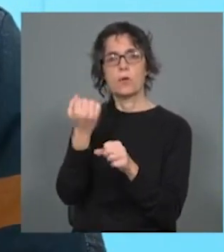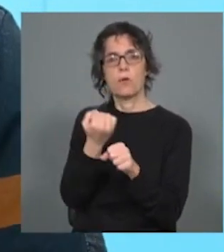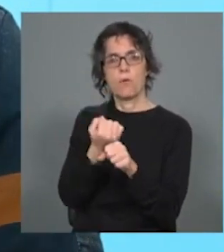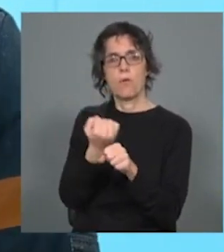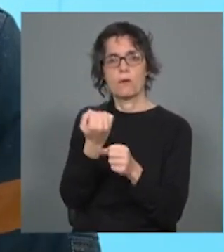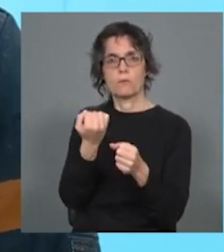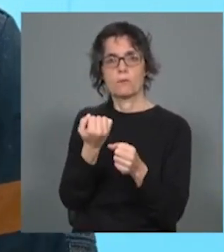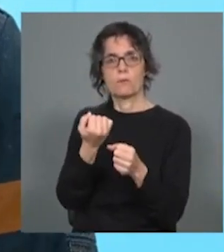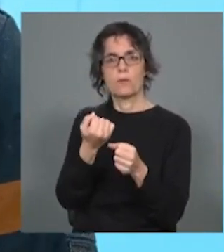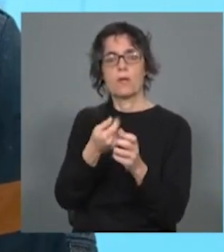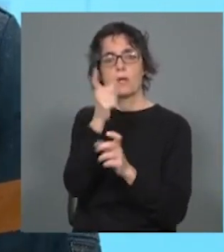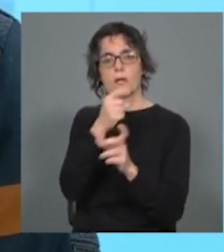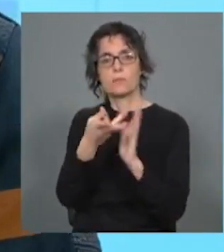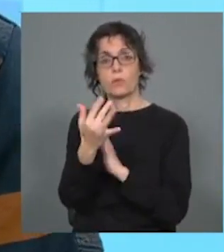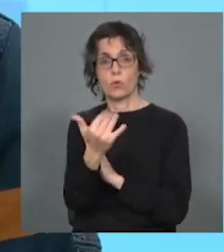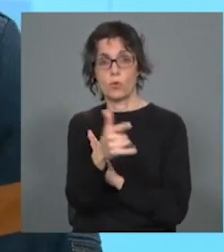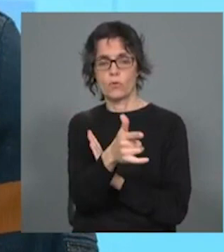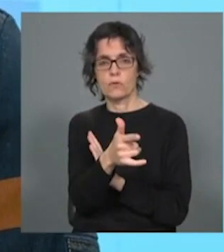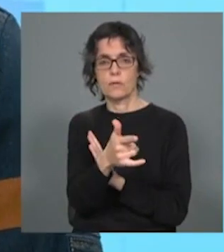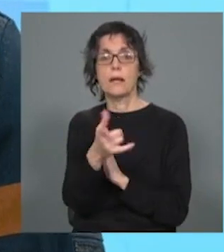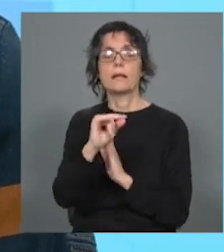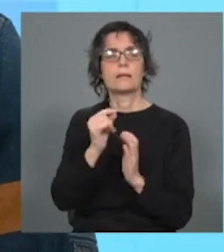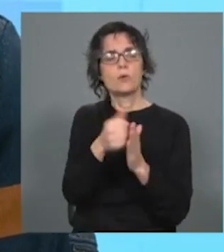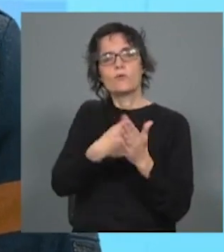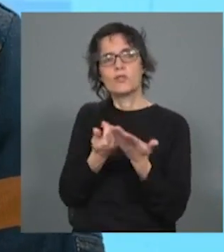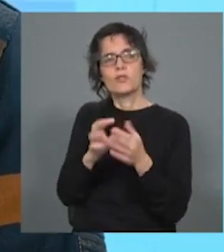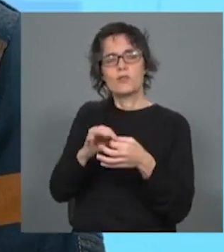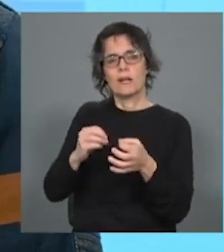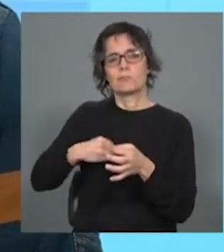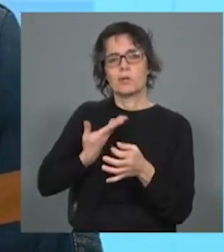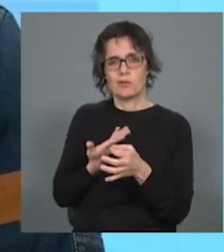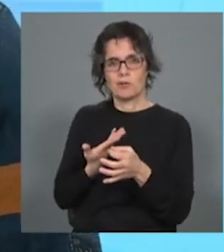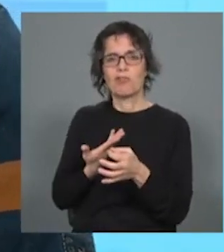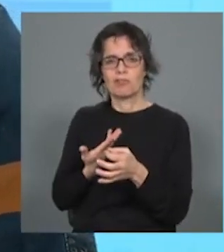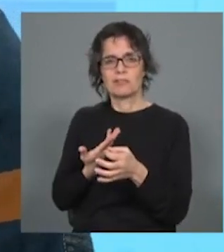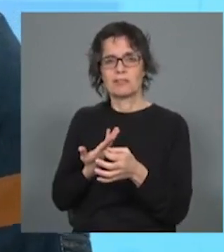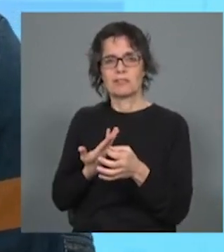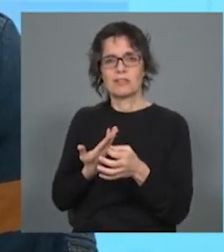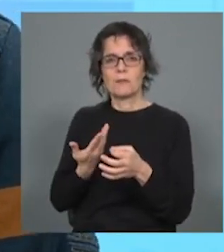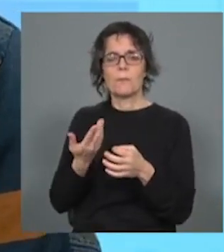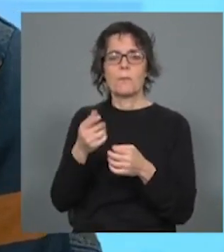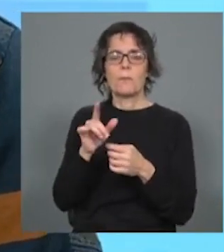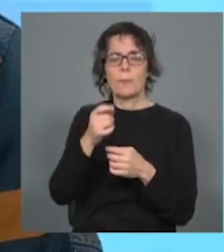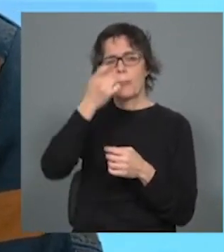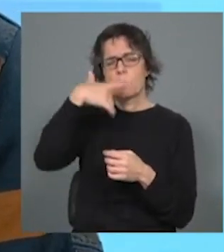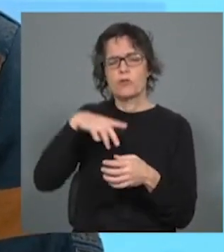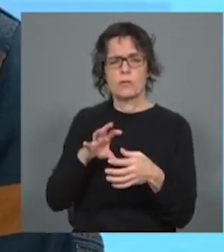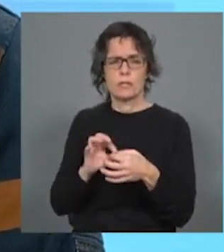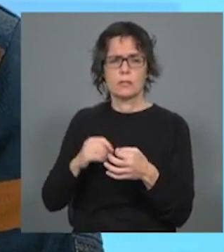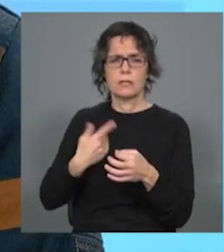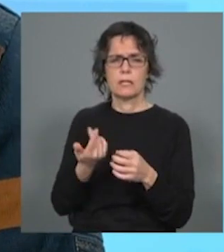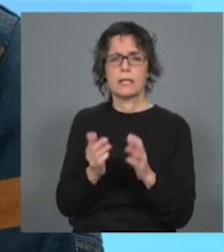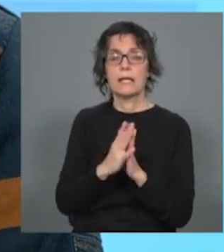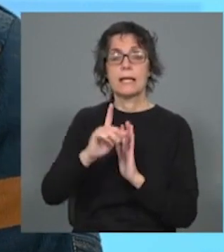E é também o Evangelho da misericórdia. As grandes parábolas da misericórdia encontramos-las em São Lucas.